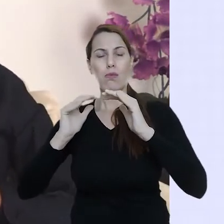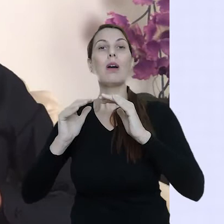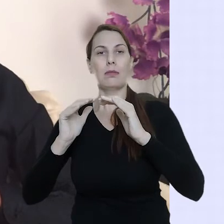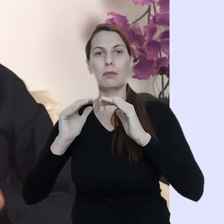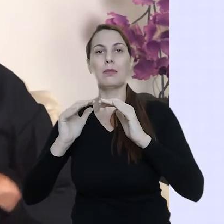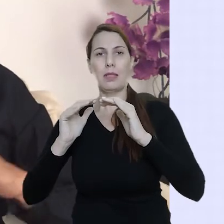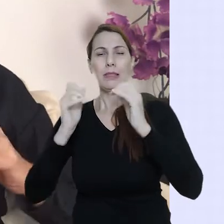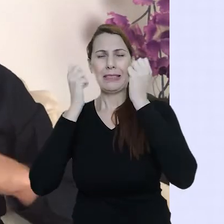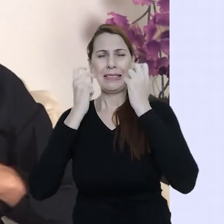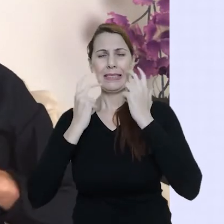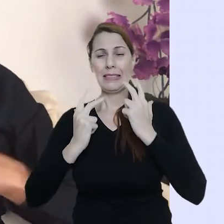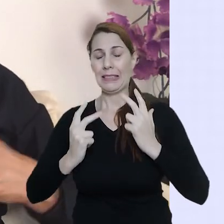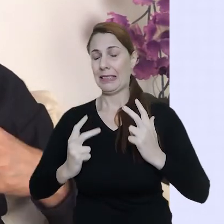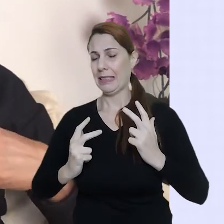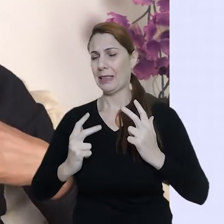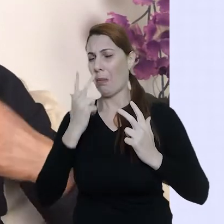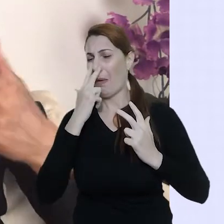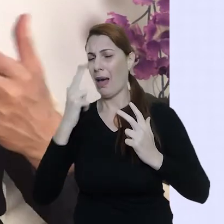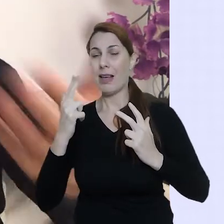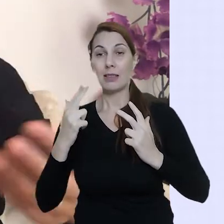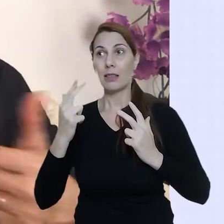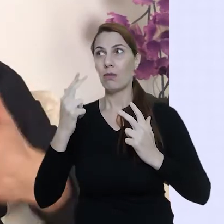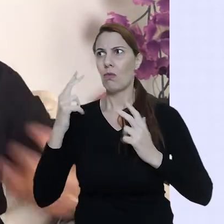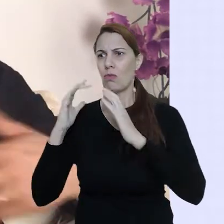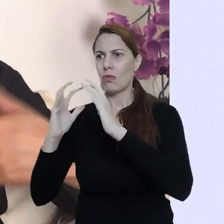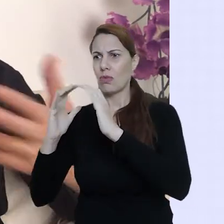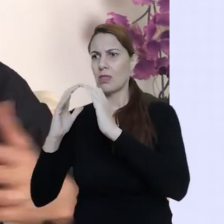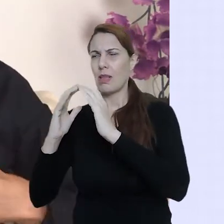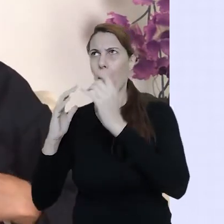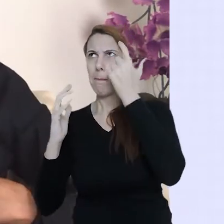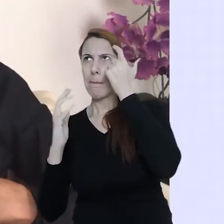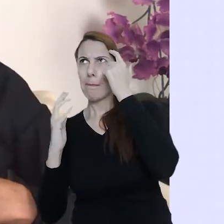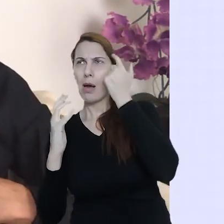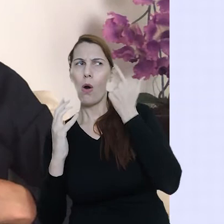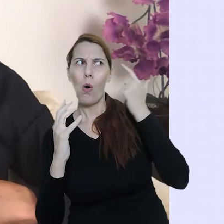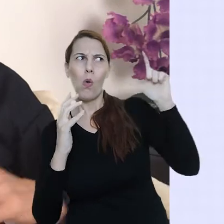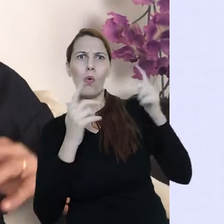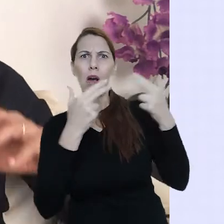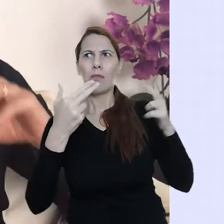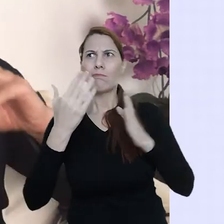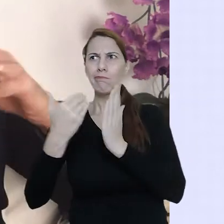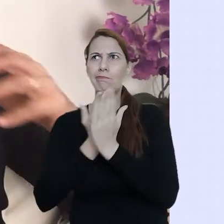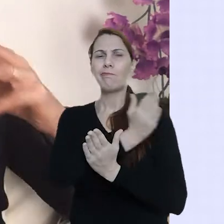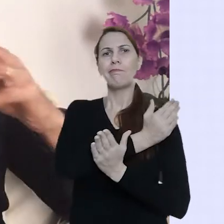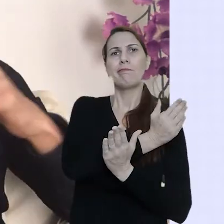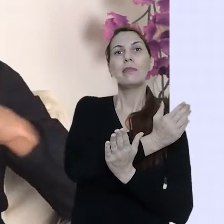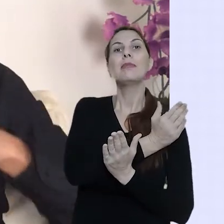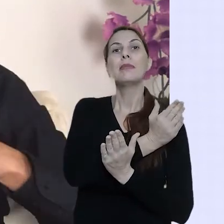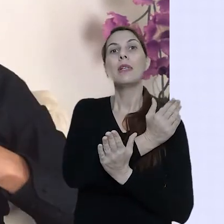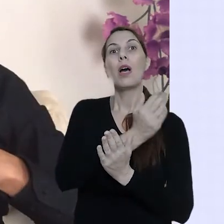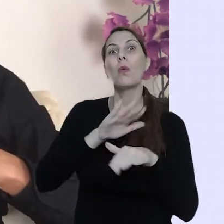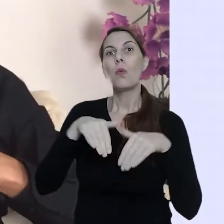funcionamento, que é o modo de estresse de luta ou de fuga, né? E quando você está